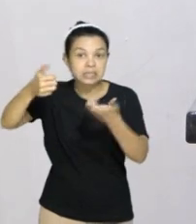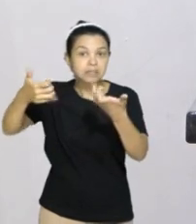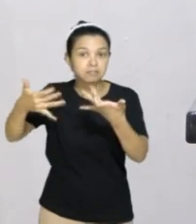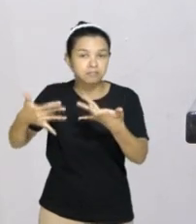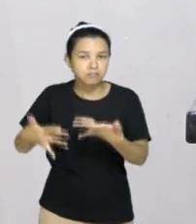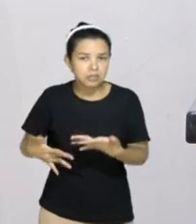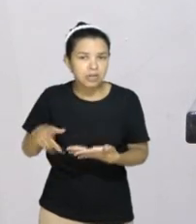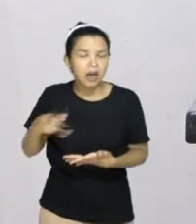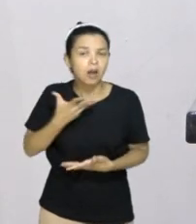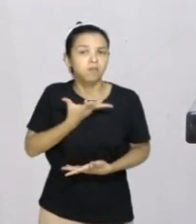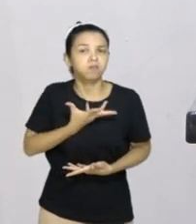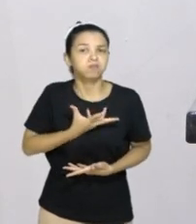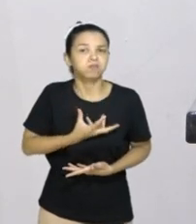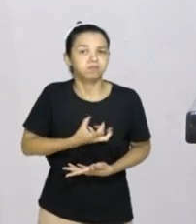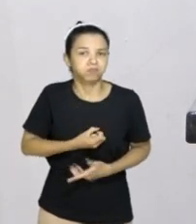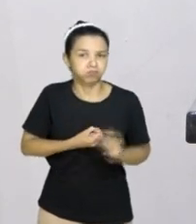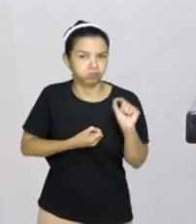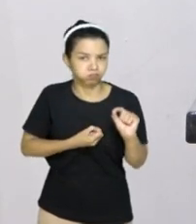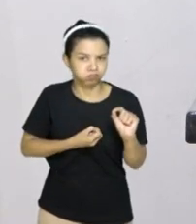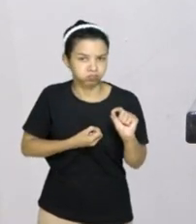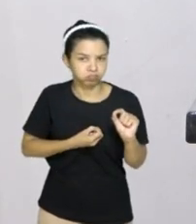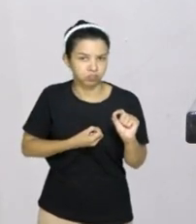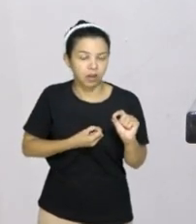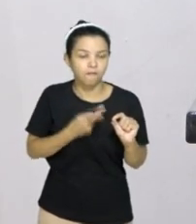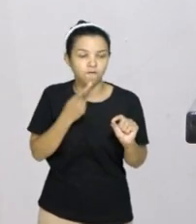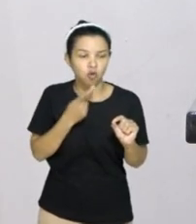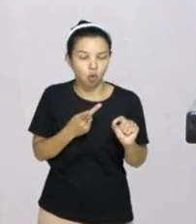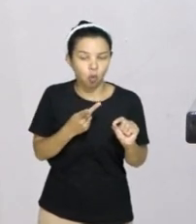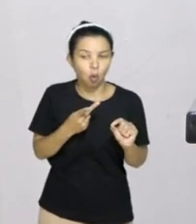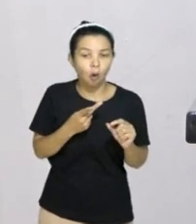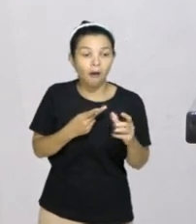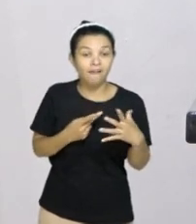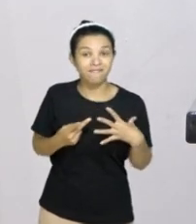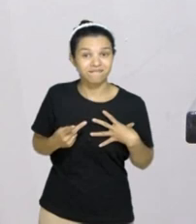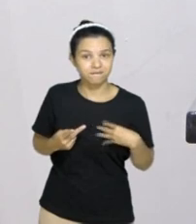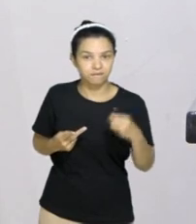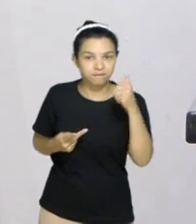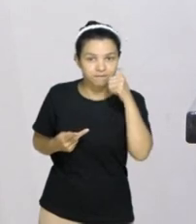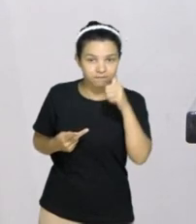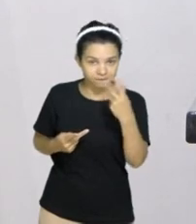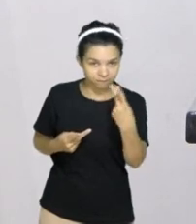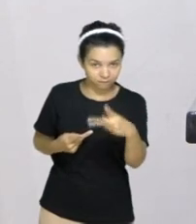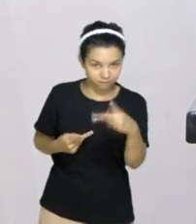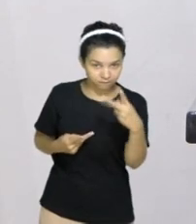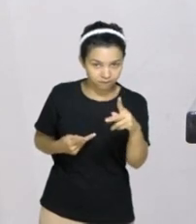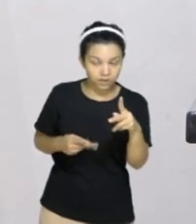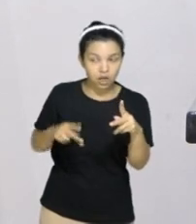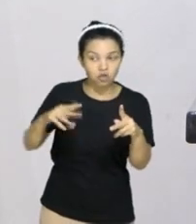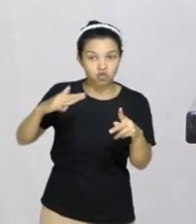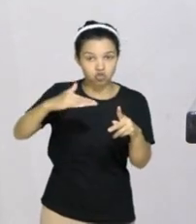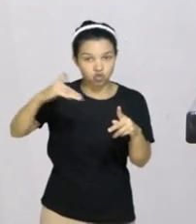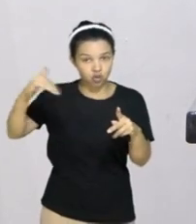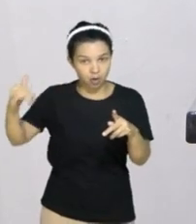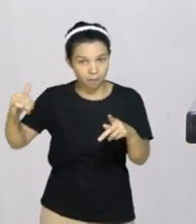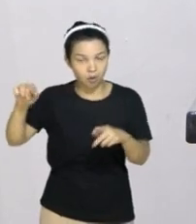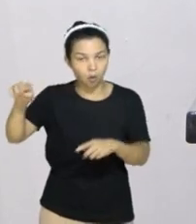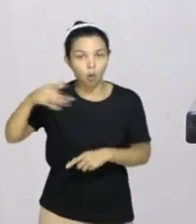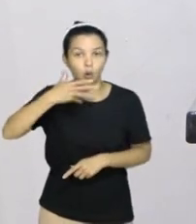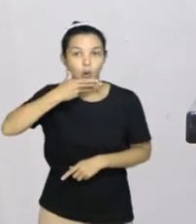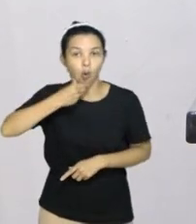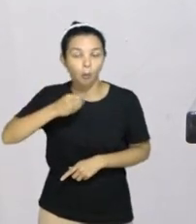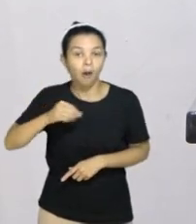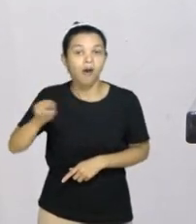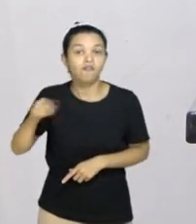sua dor e que sua filha foi chamada por outro aluno dentro do colégio e aluno que praticava Deputado José o ódio do